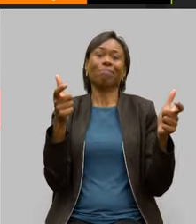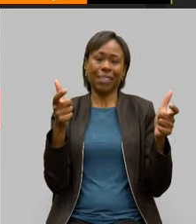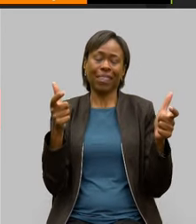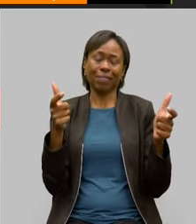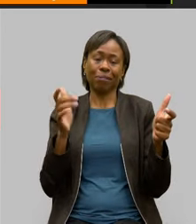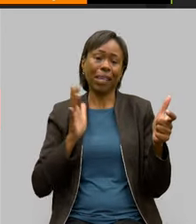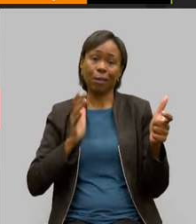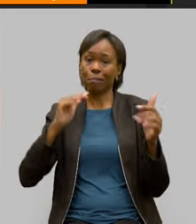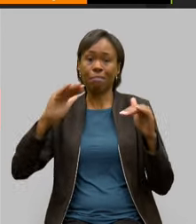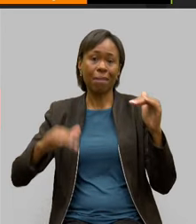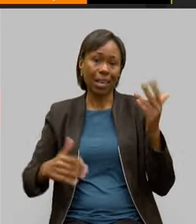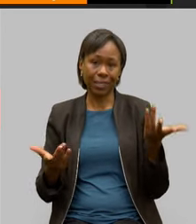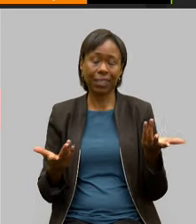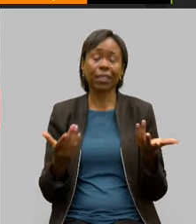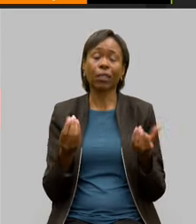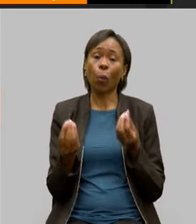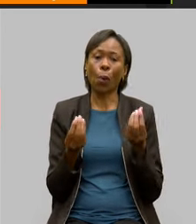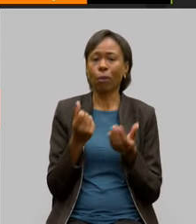tá